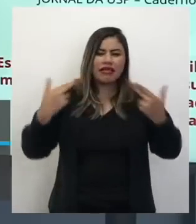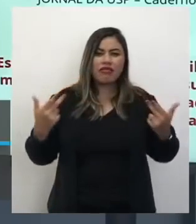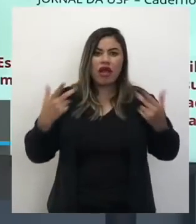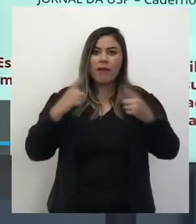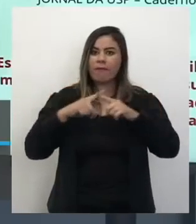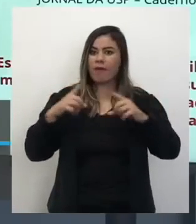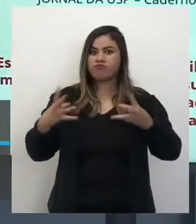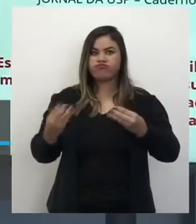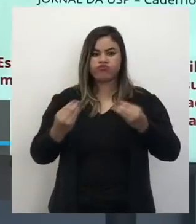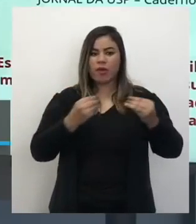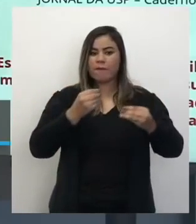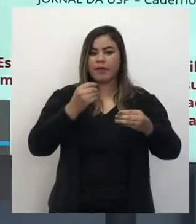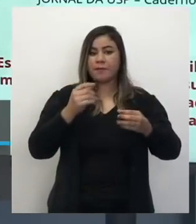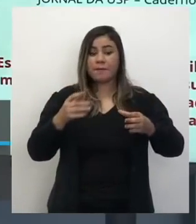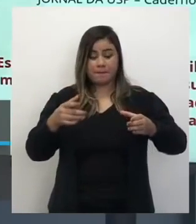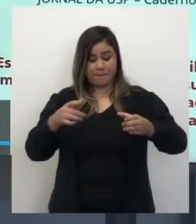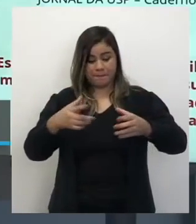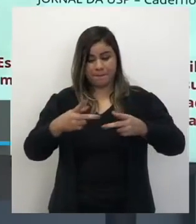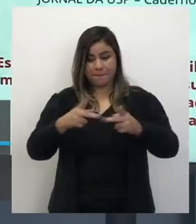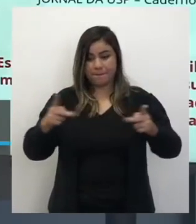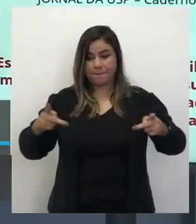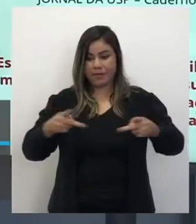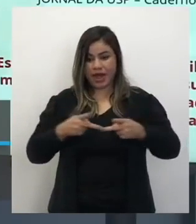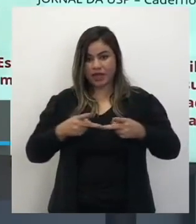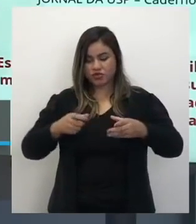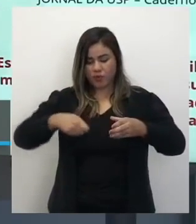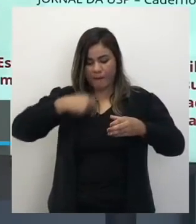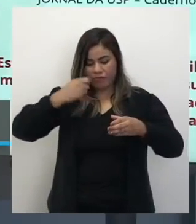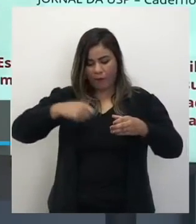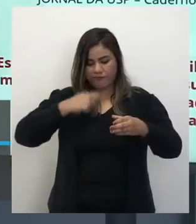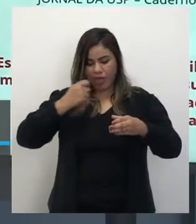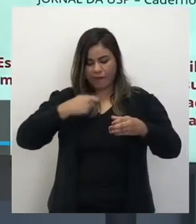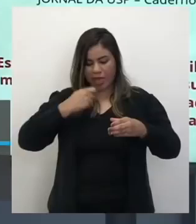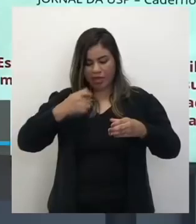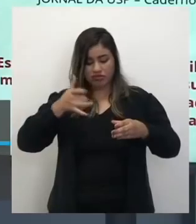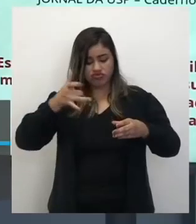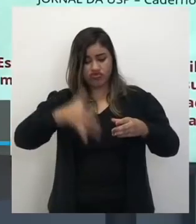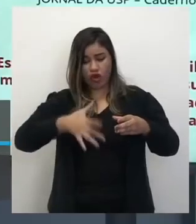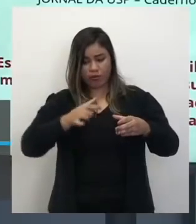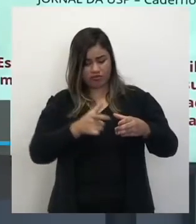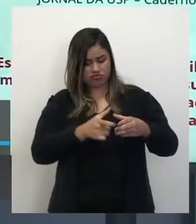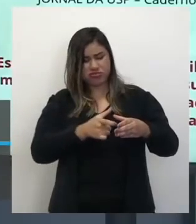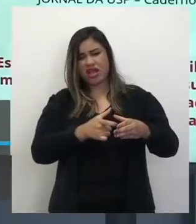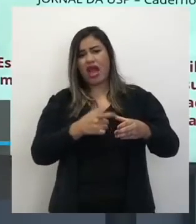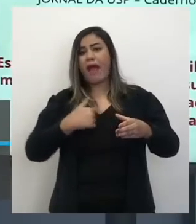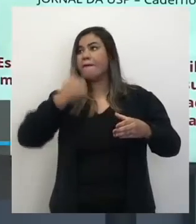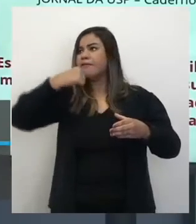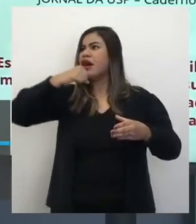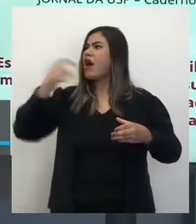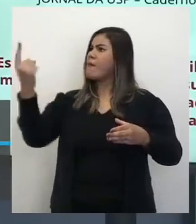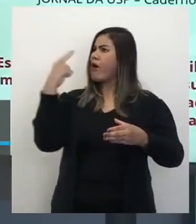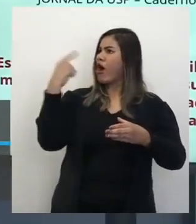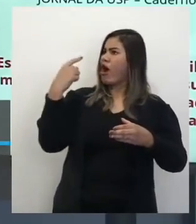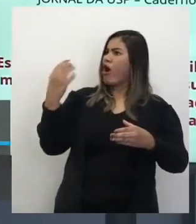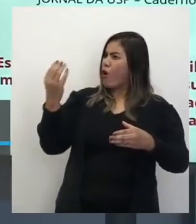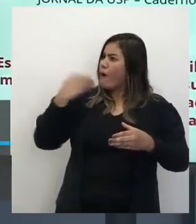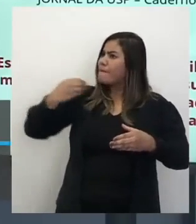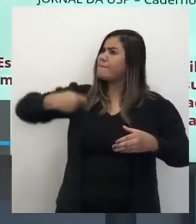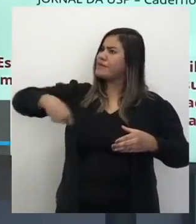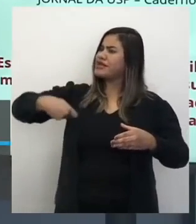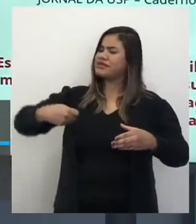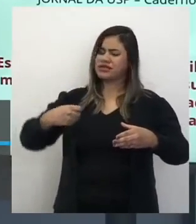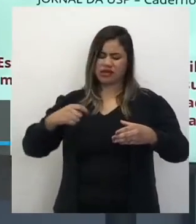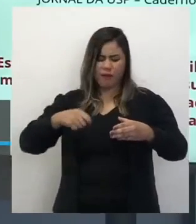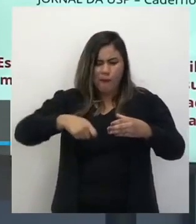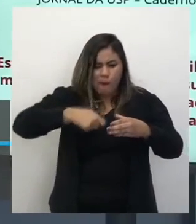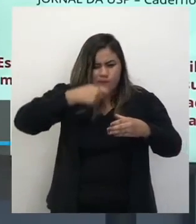também. A gente não podia deixar um pouquinho no prato que a mãe reclamava, né? Não é desperdiçar, não é em relação a isso que eu falo. Mas era uma época assim que a gente precisava